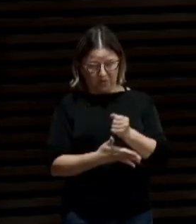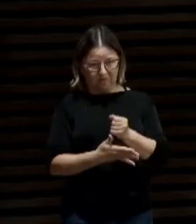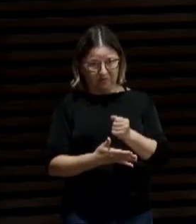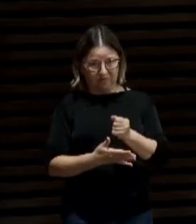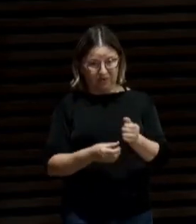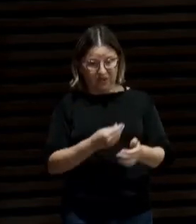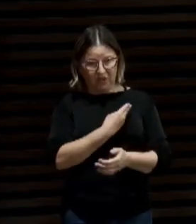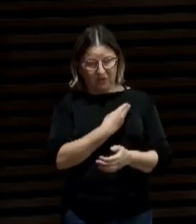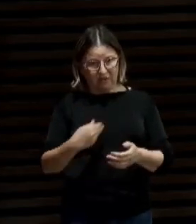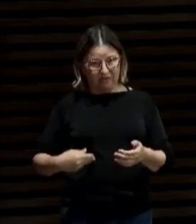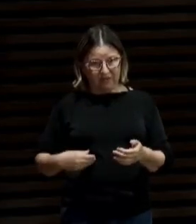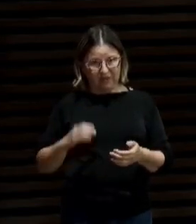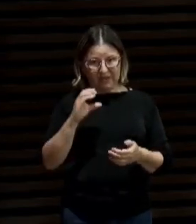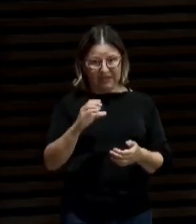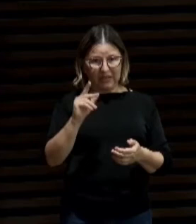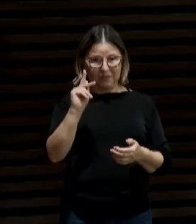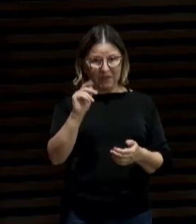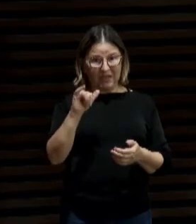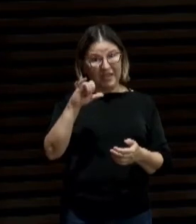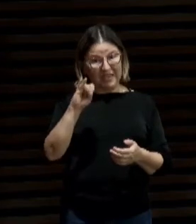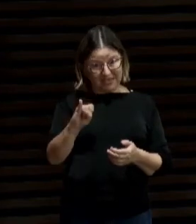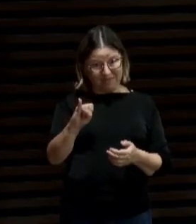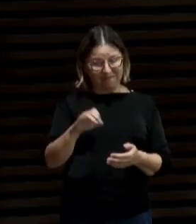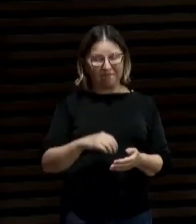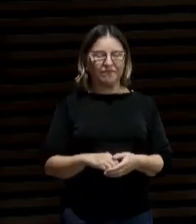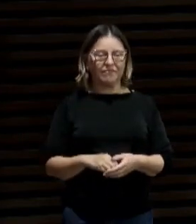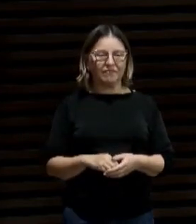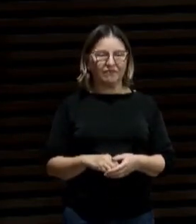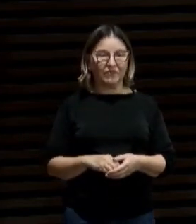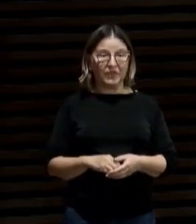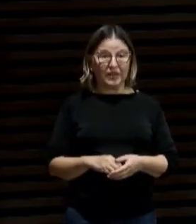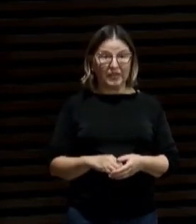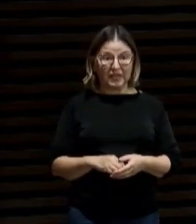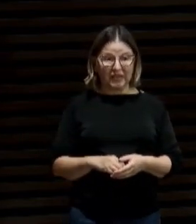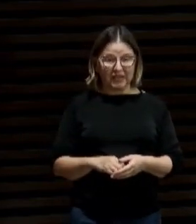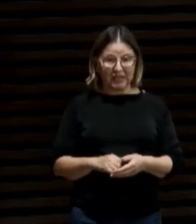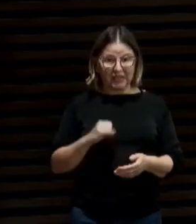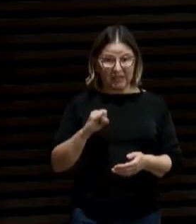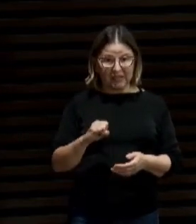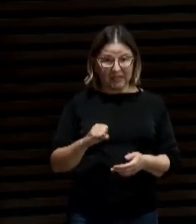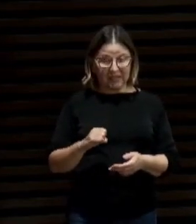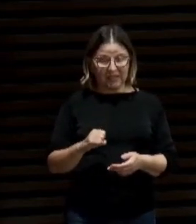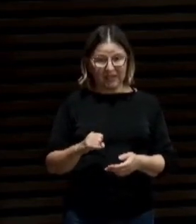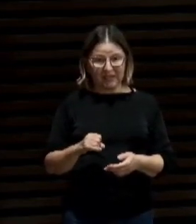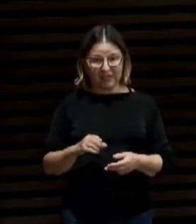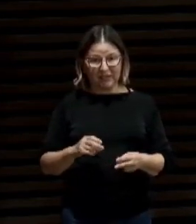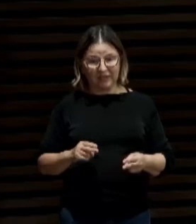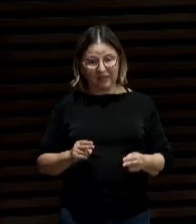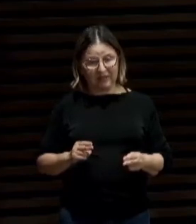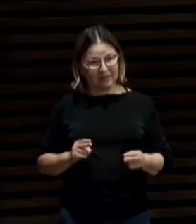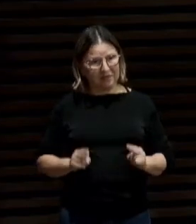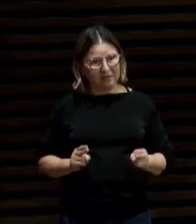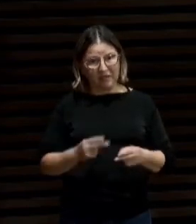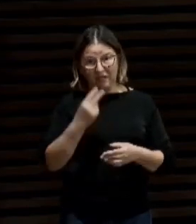A gente vê muito engano, meus amados. Se nós andarmos por aquilo que vemos, nós vamos sucumbir. Nós vemos hoje, olhando para o